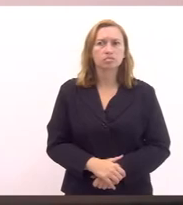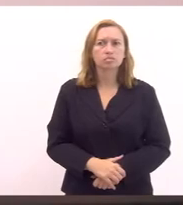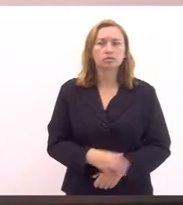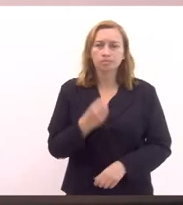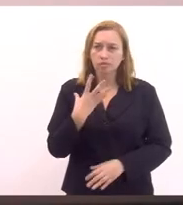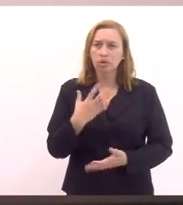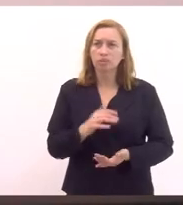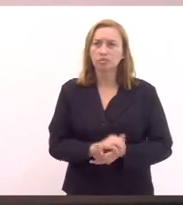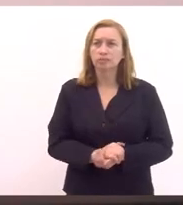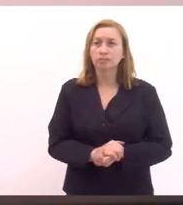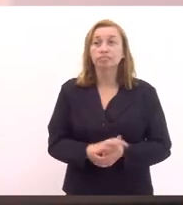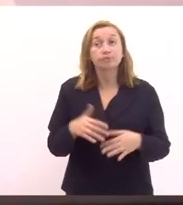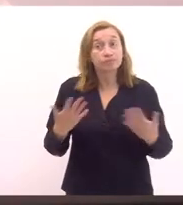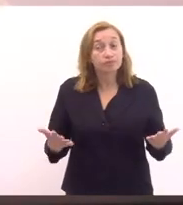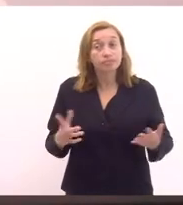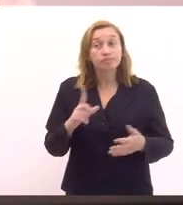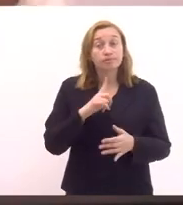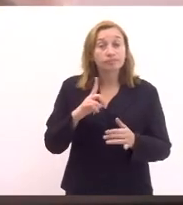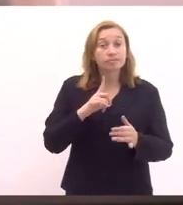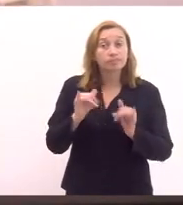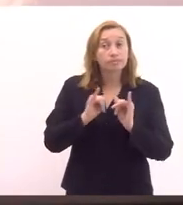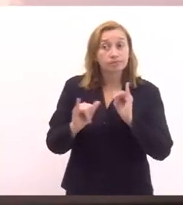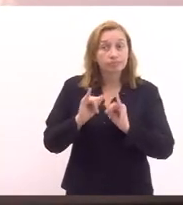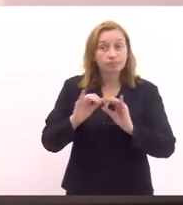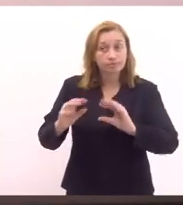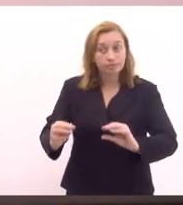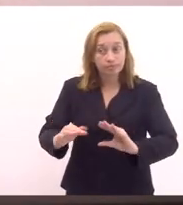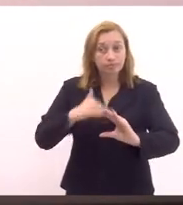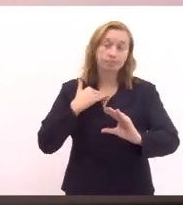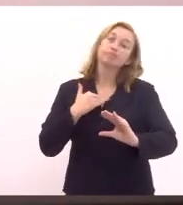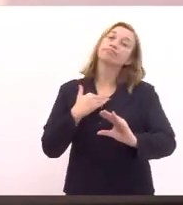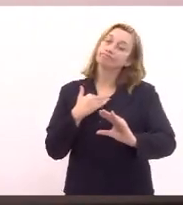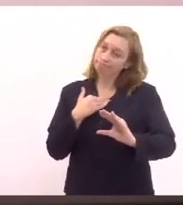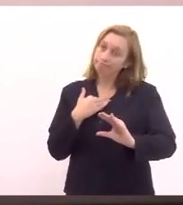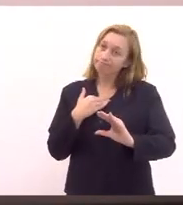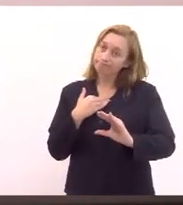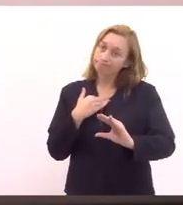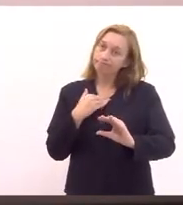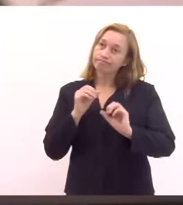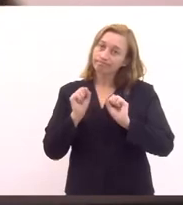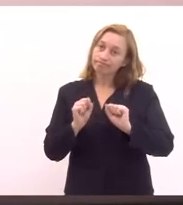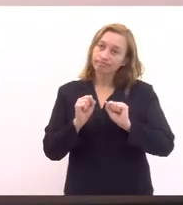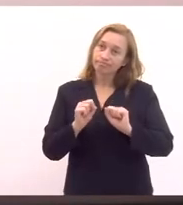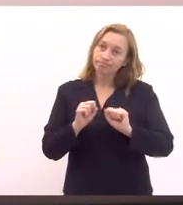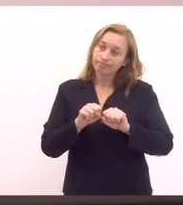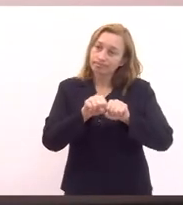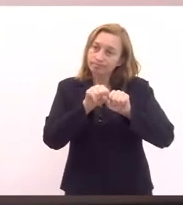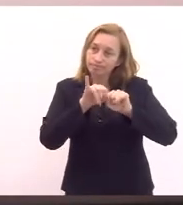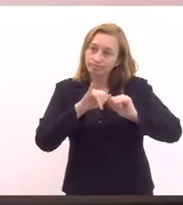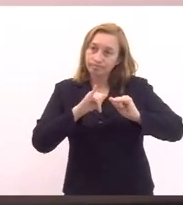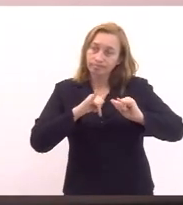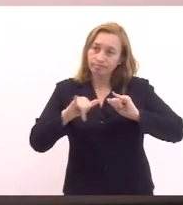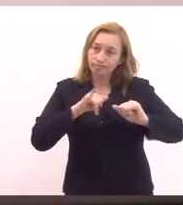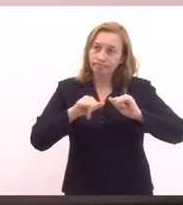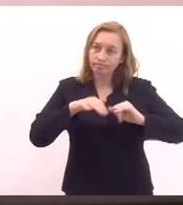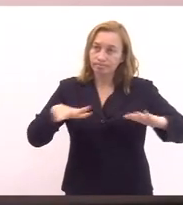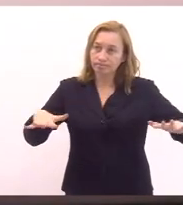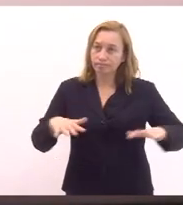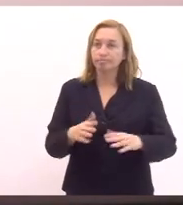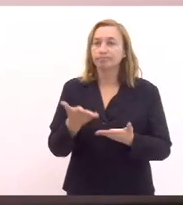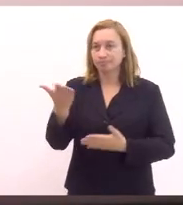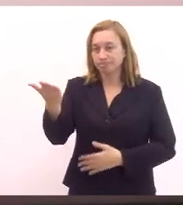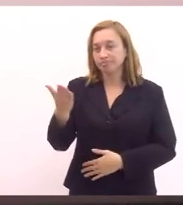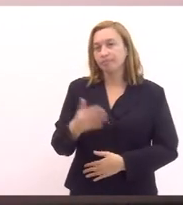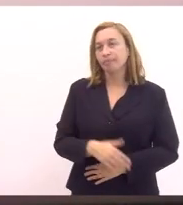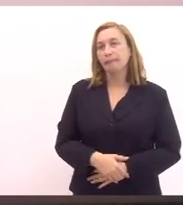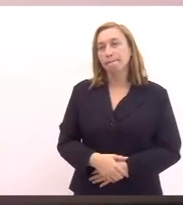Tá bom então se tivesse os dados que nos fornece uma para a gente poder é difundir por favor